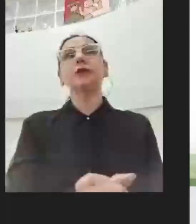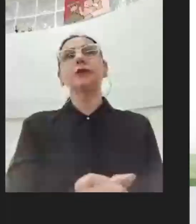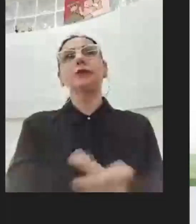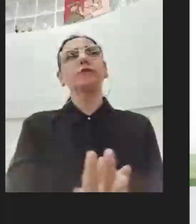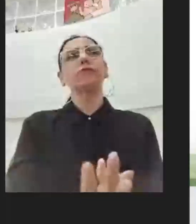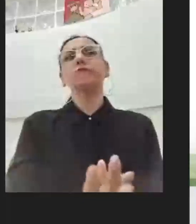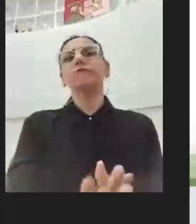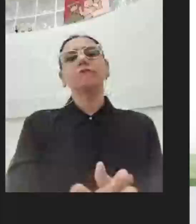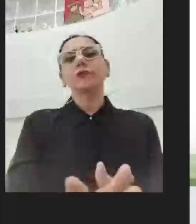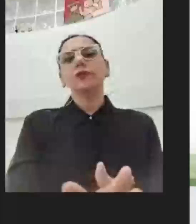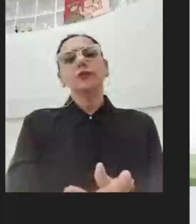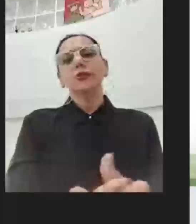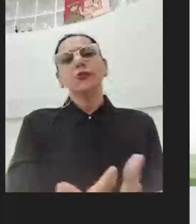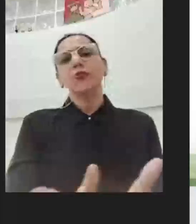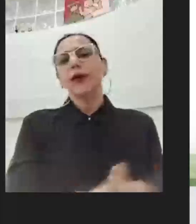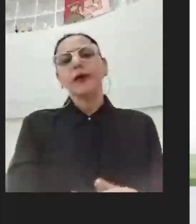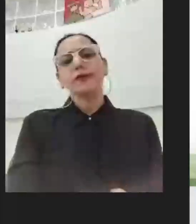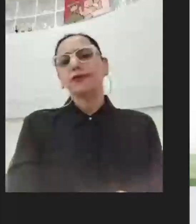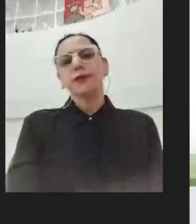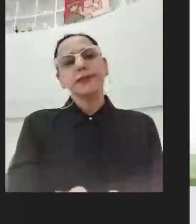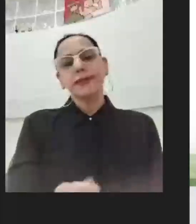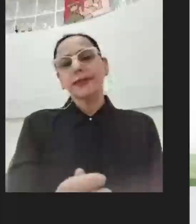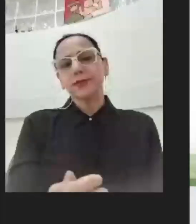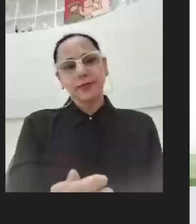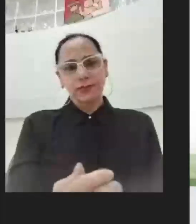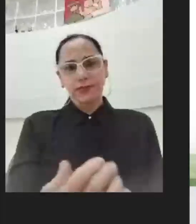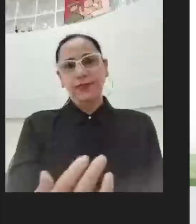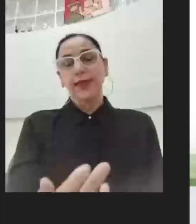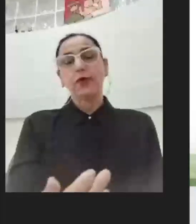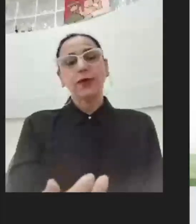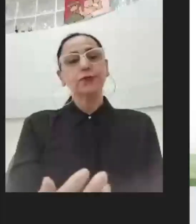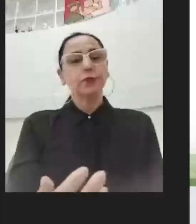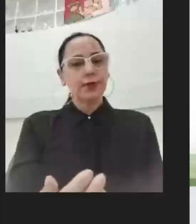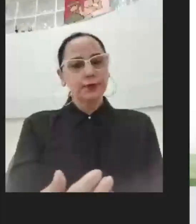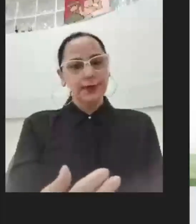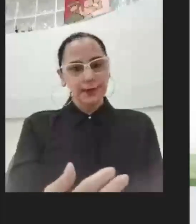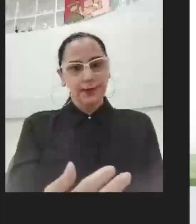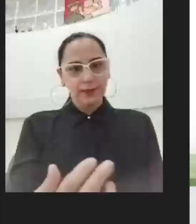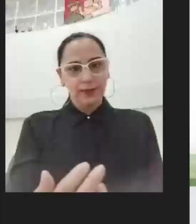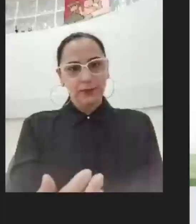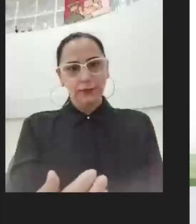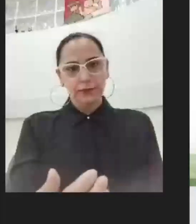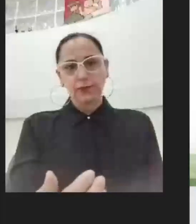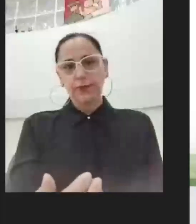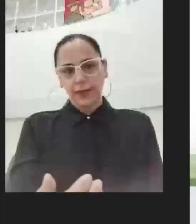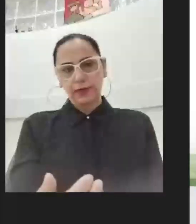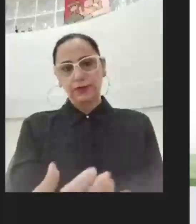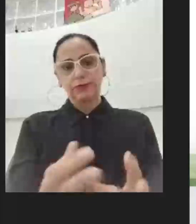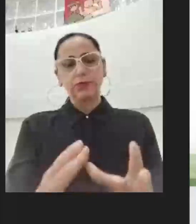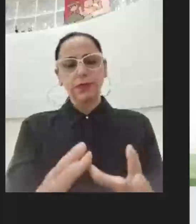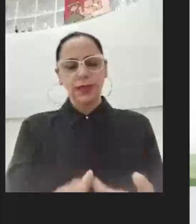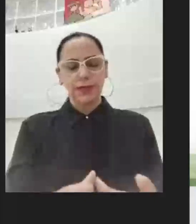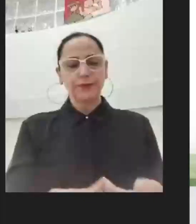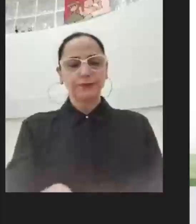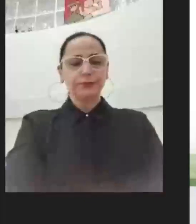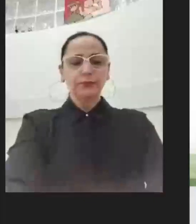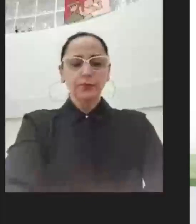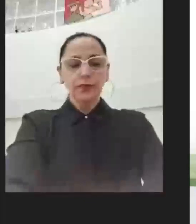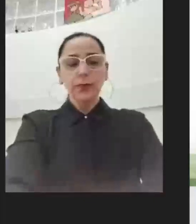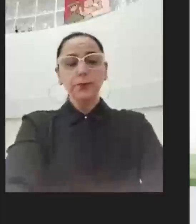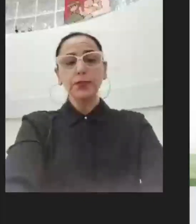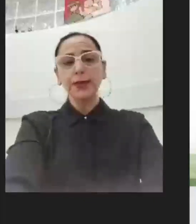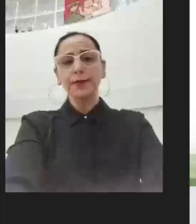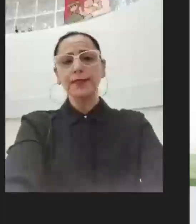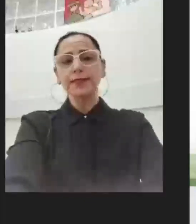ali durante 1 ano, 2 anos, às vezes até 4 anos, amamentando o filho delas. Por